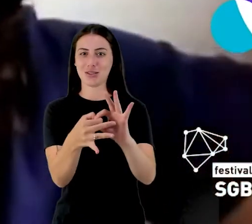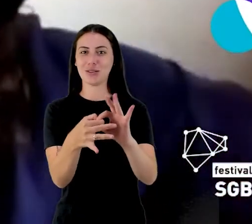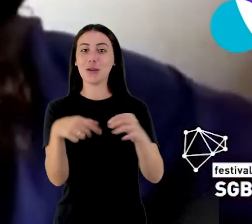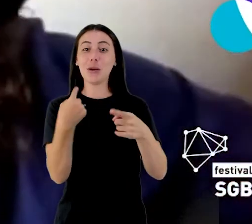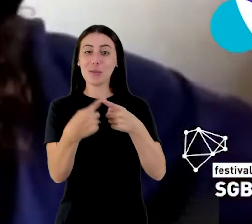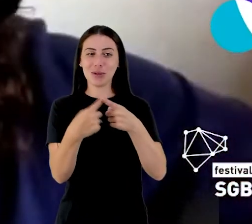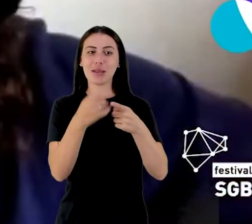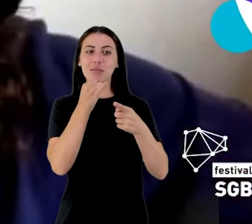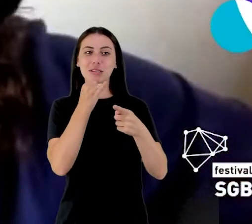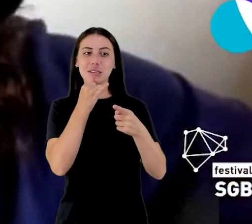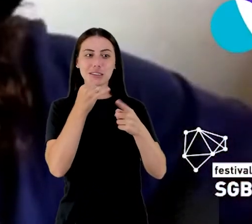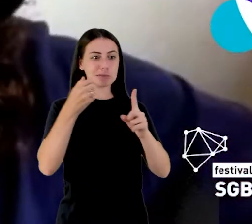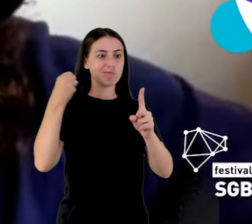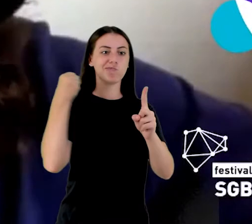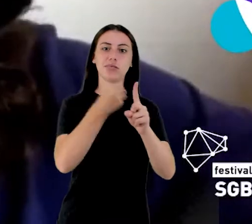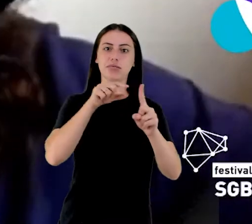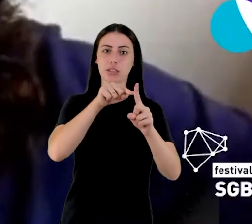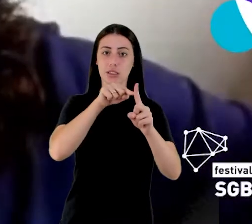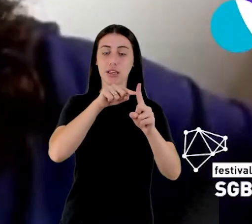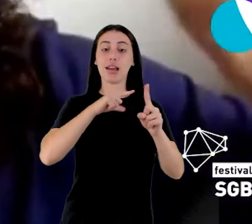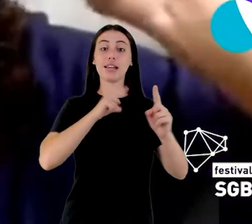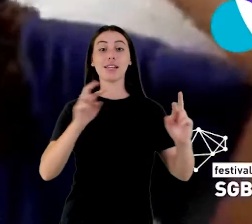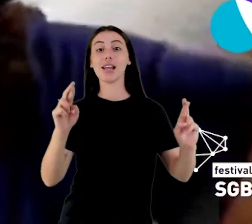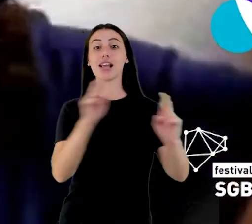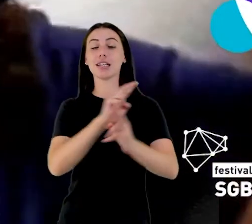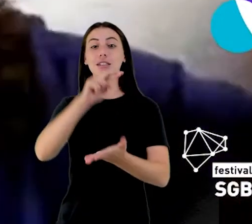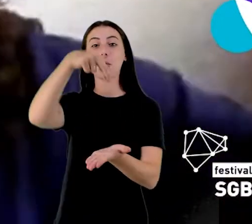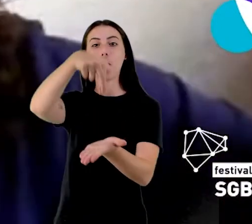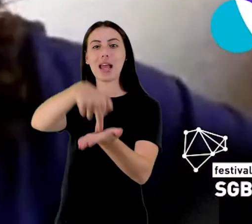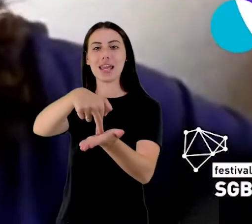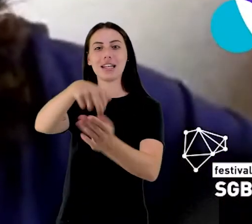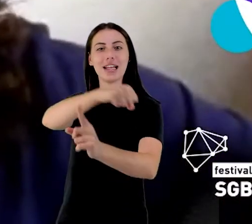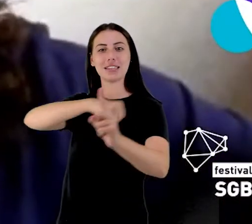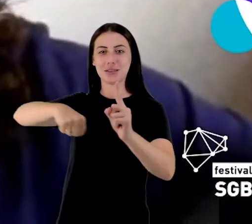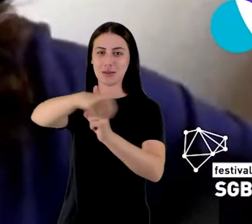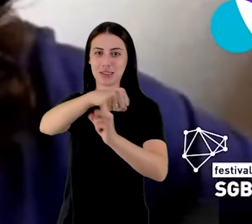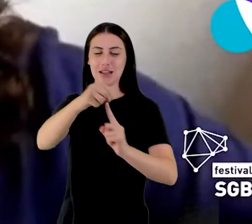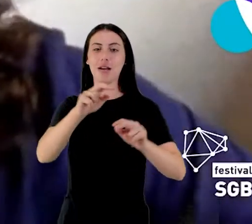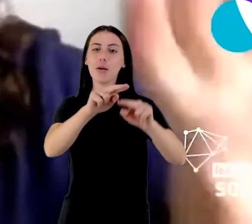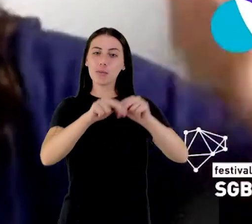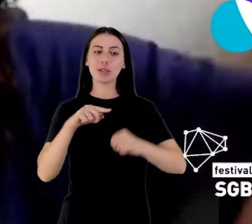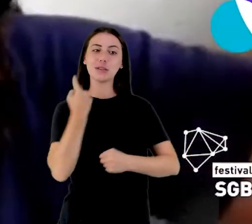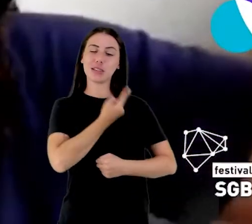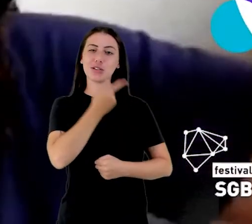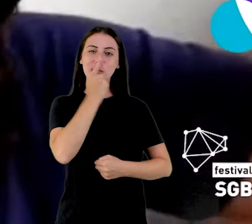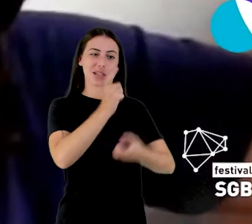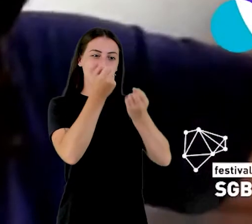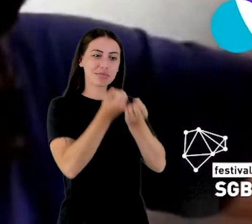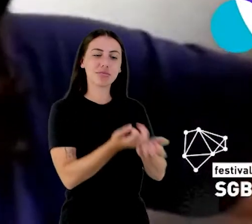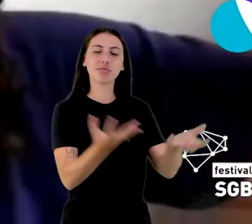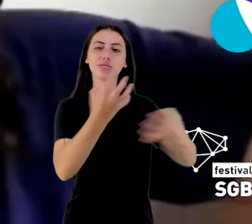de ajudar você a promover a mudança, e você começa a mapear esses públicos, né? Quem são